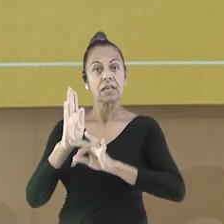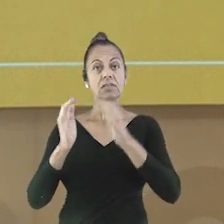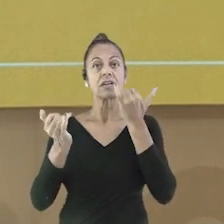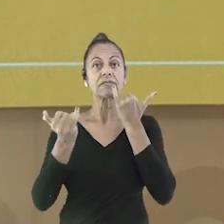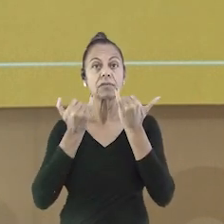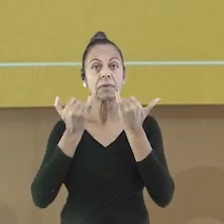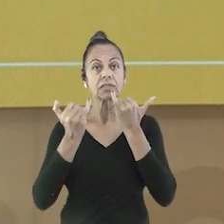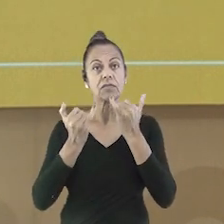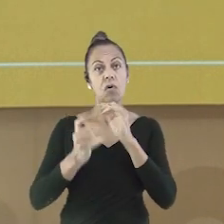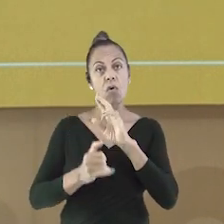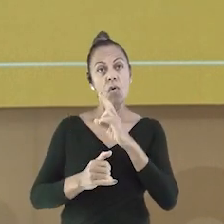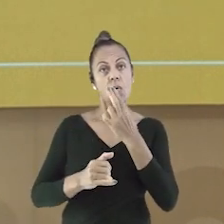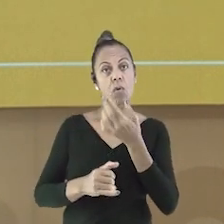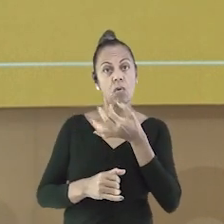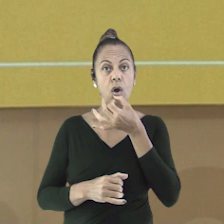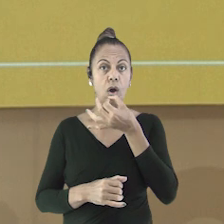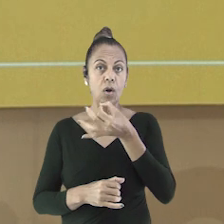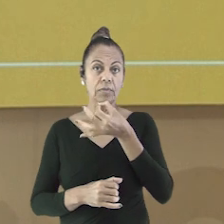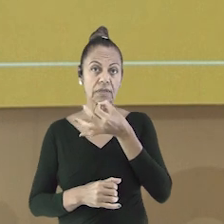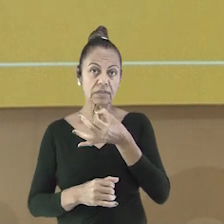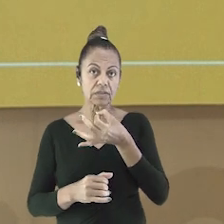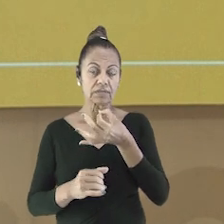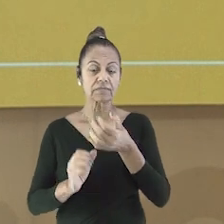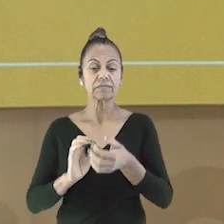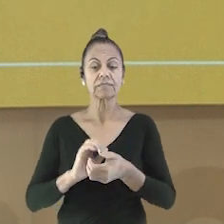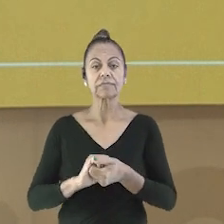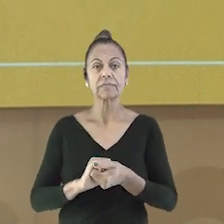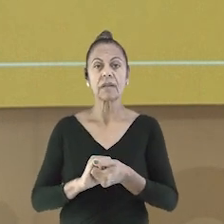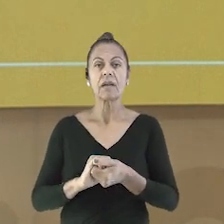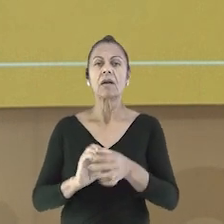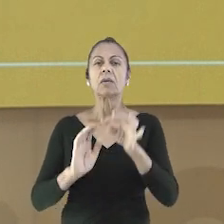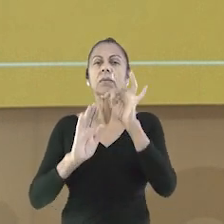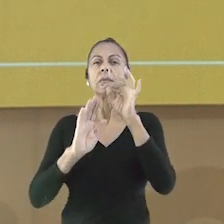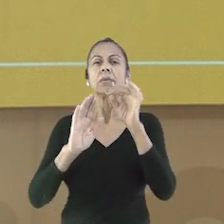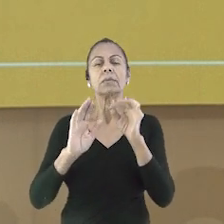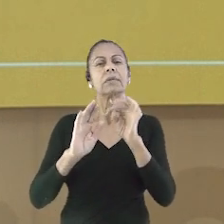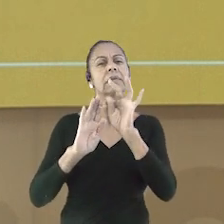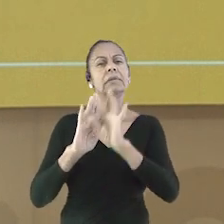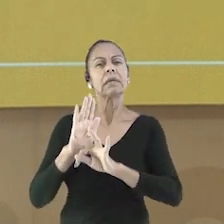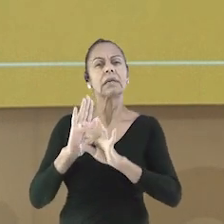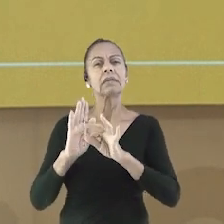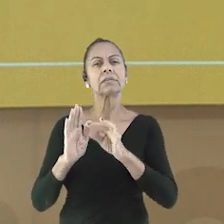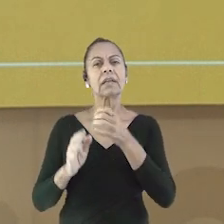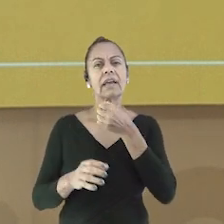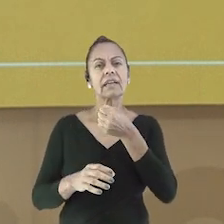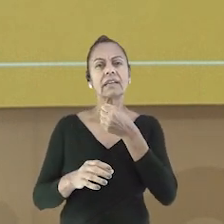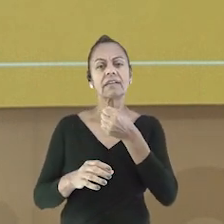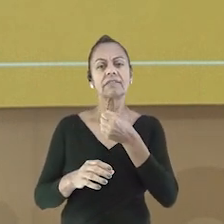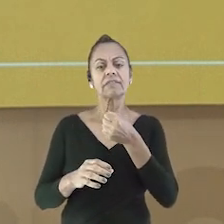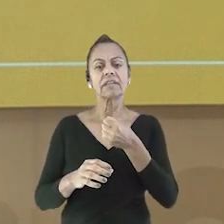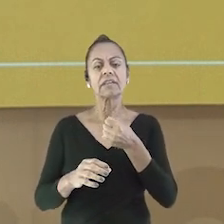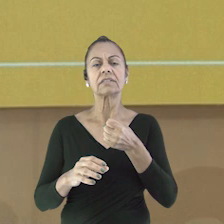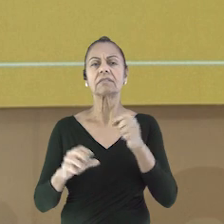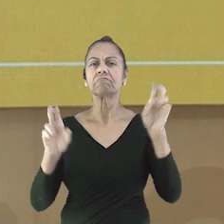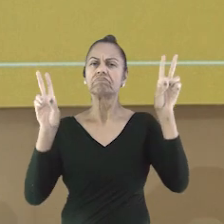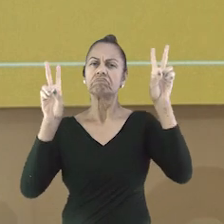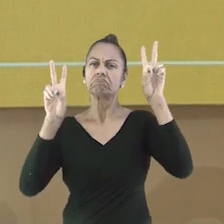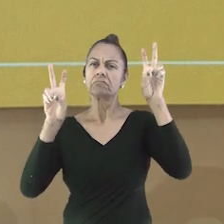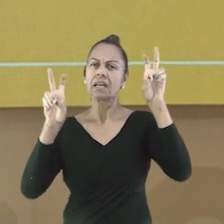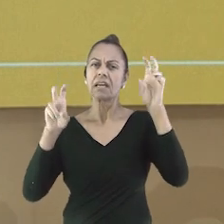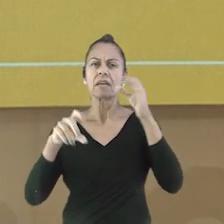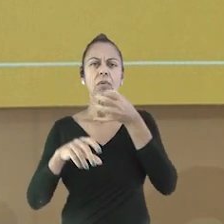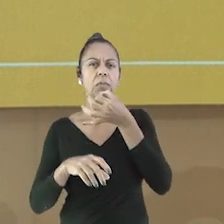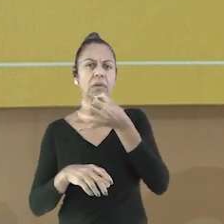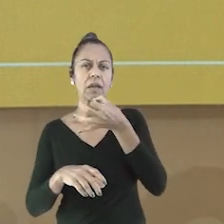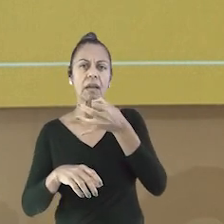Segunda característica do gênero entrevista: texto informativo e ou opinativo. O texto da entrevista